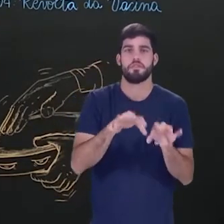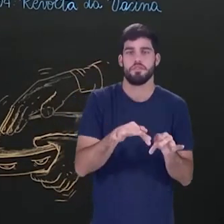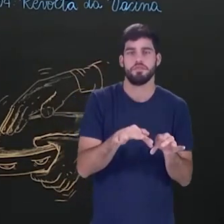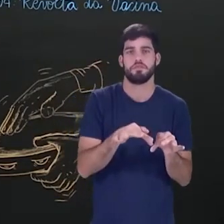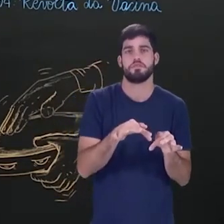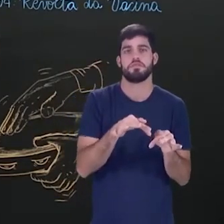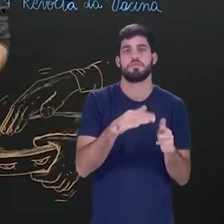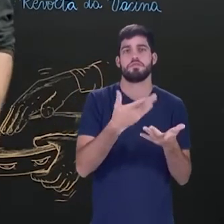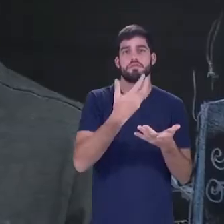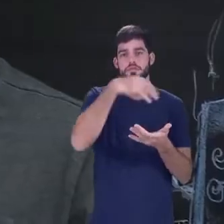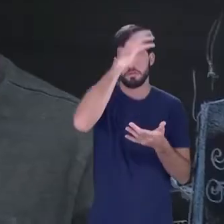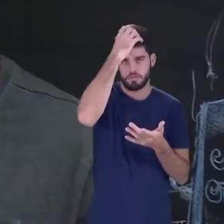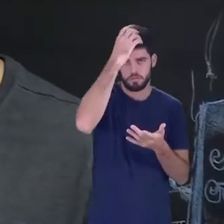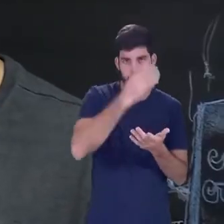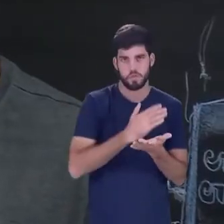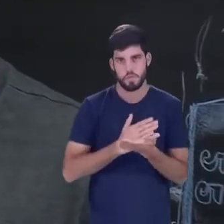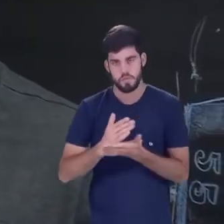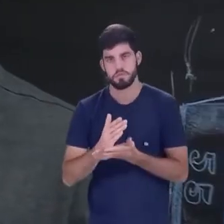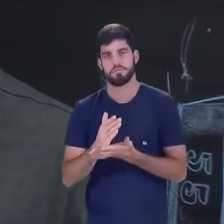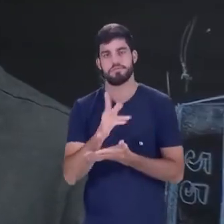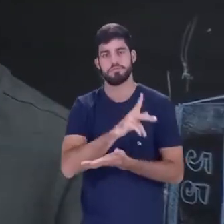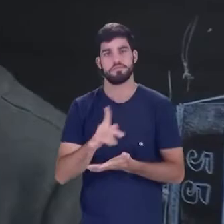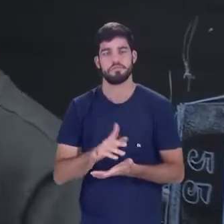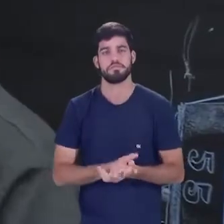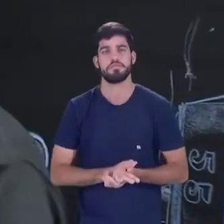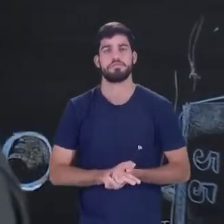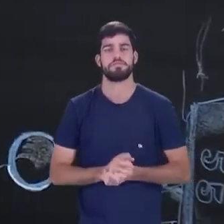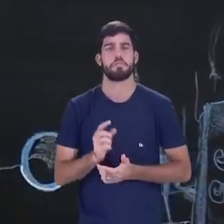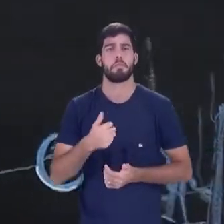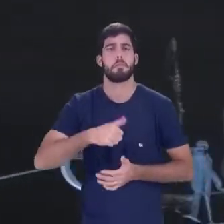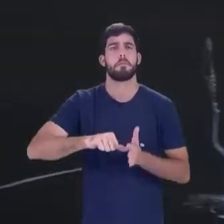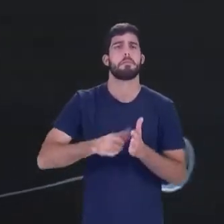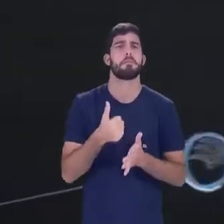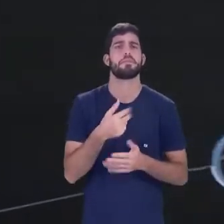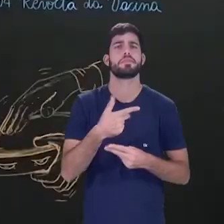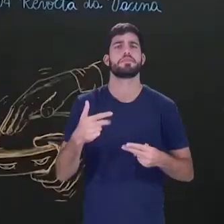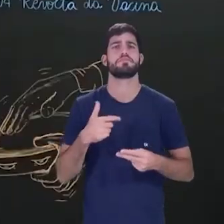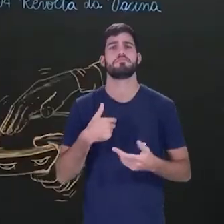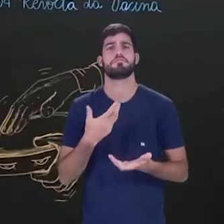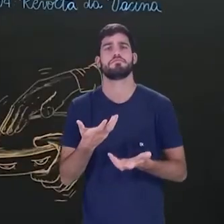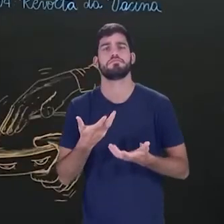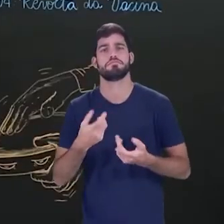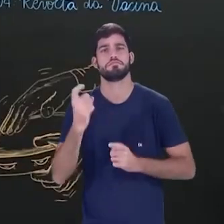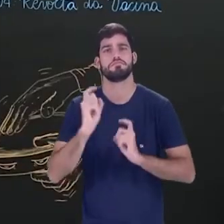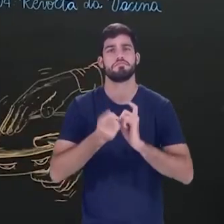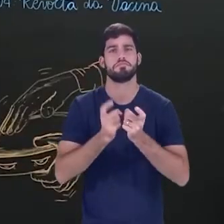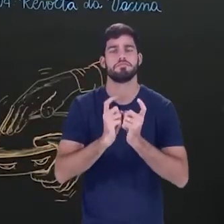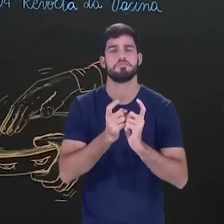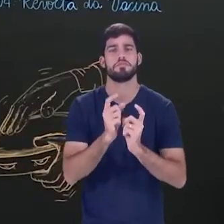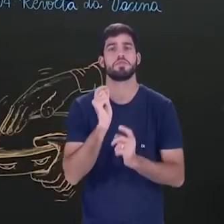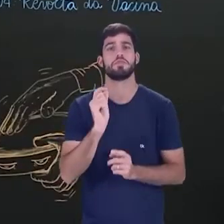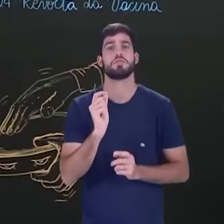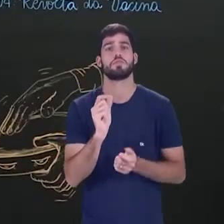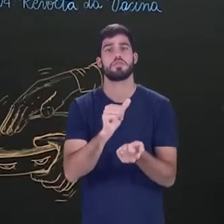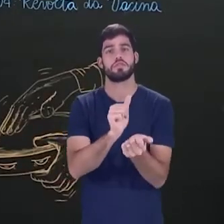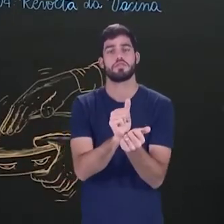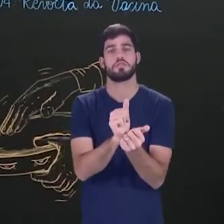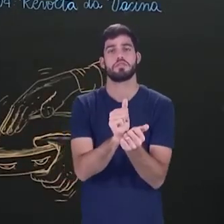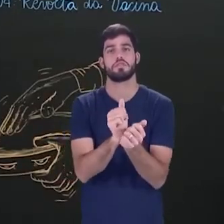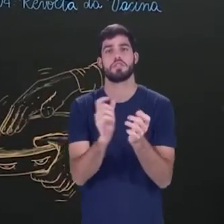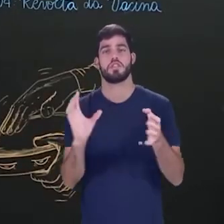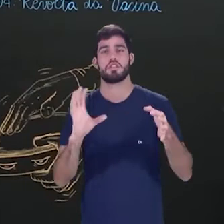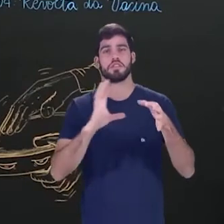como no início da República. Primeira coisa que eu queria discutir com vocês é o seguinte: a escravidão ela estava muito relacionada ao